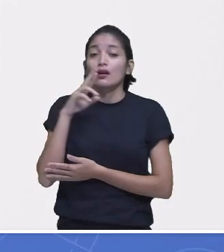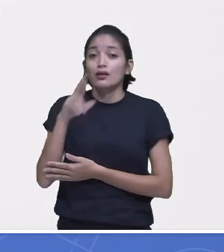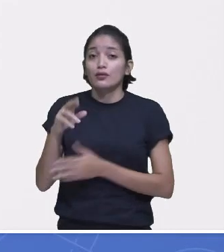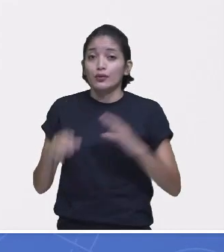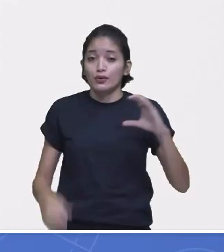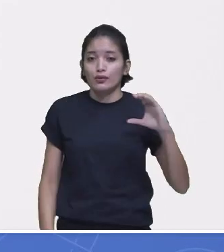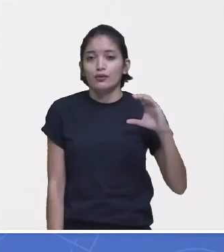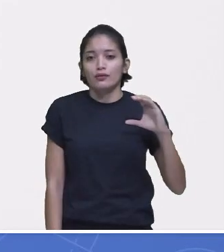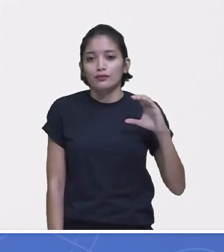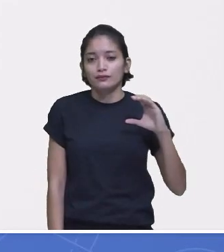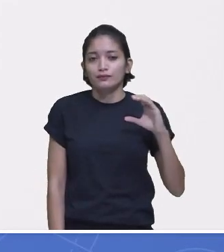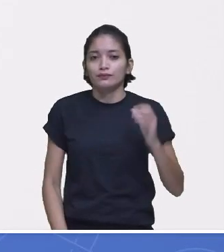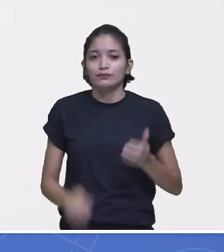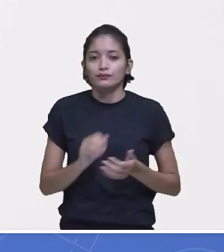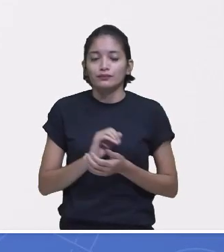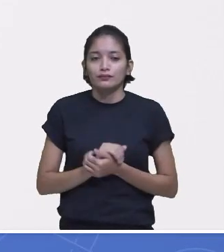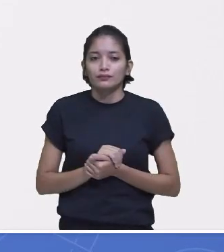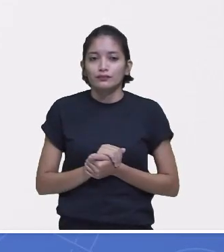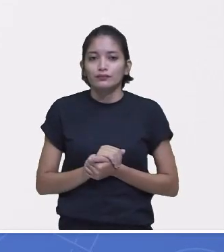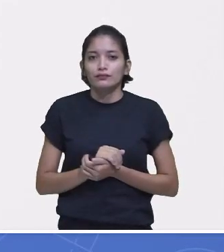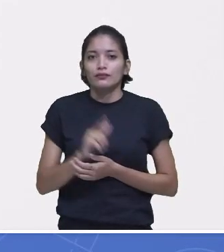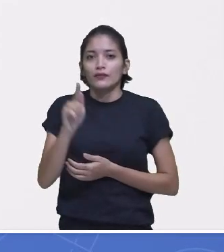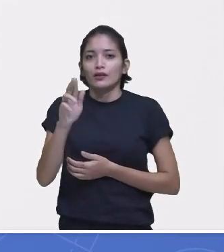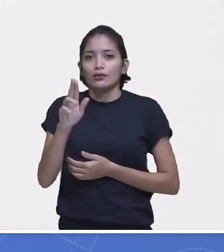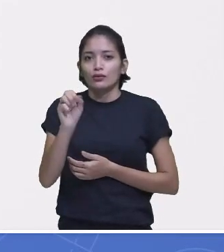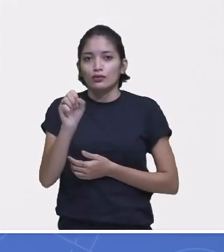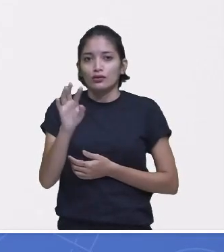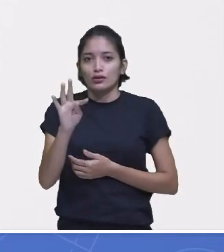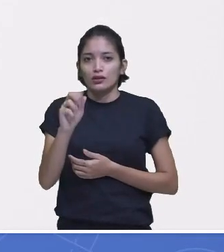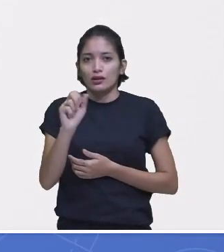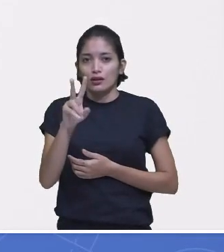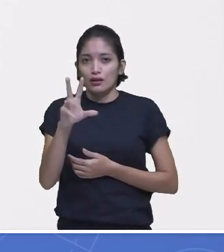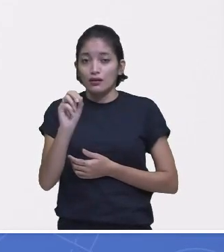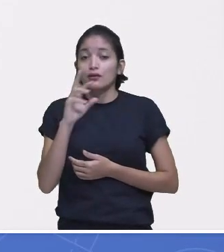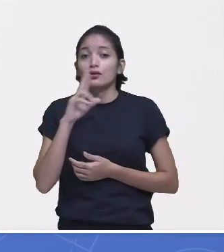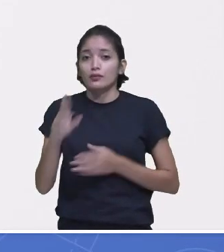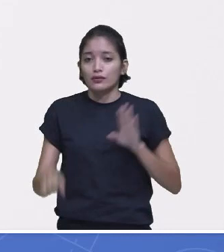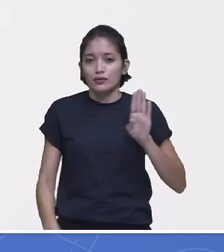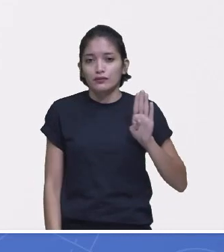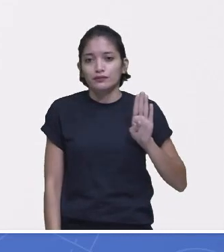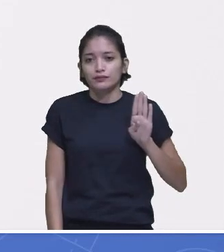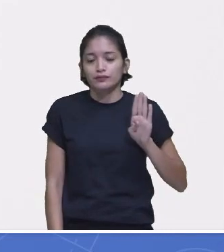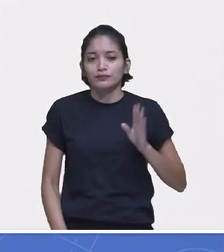letra C. Ok. Gustavo respondeu a letra B.